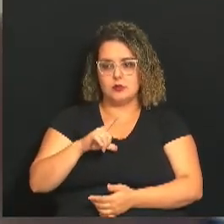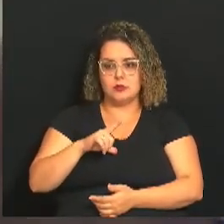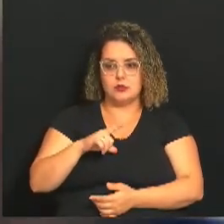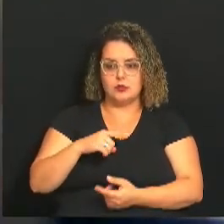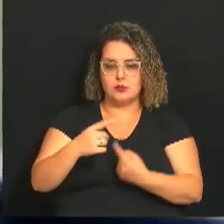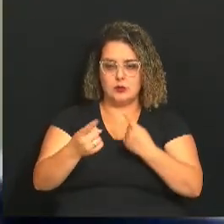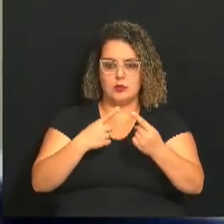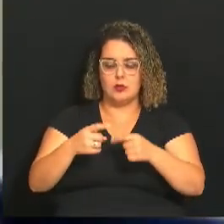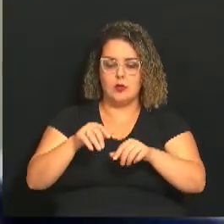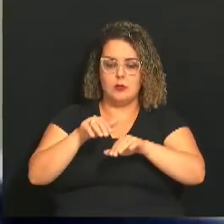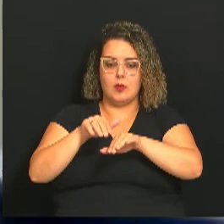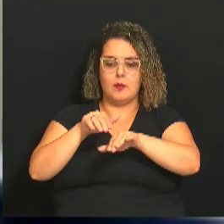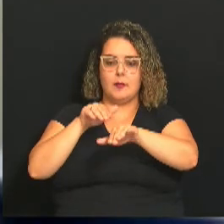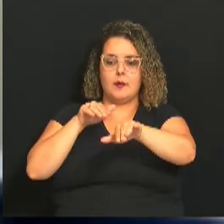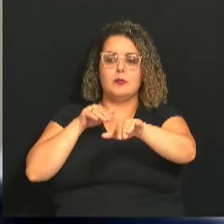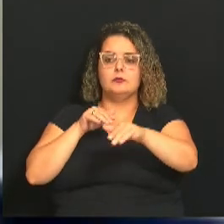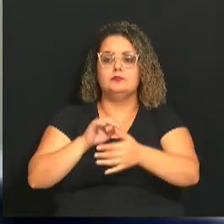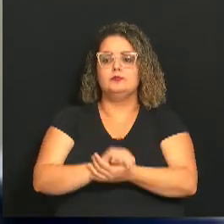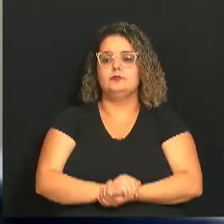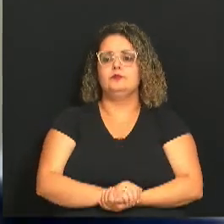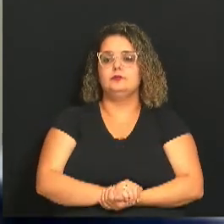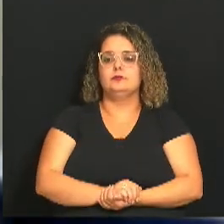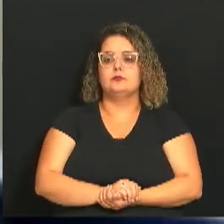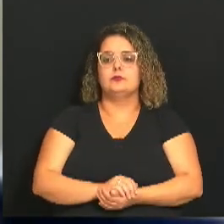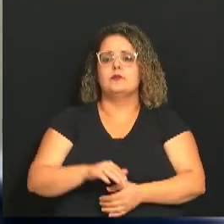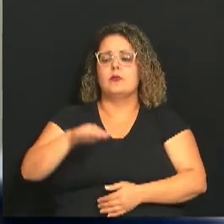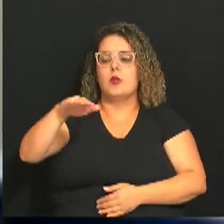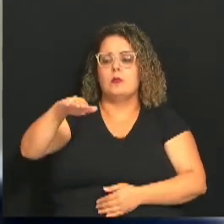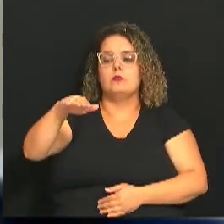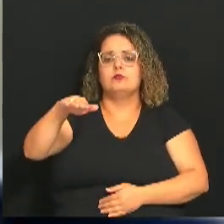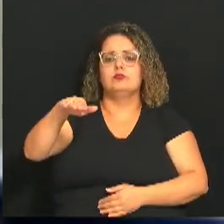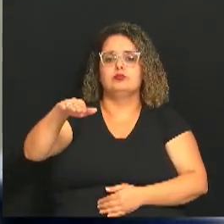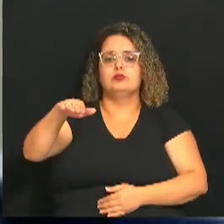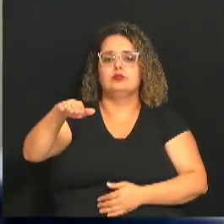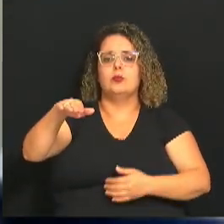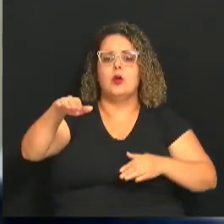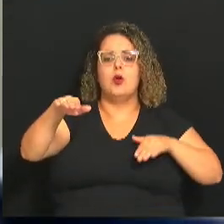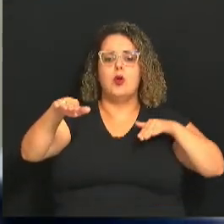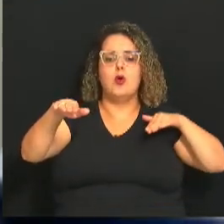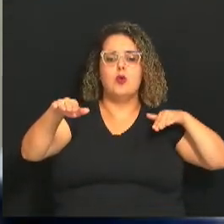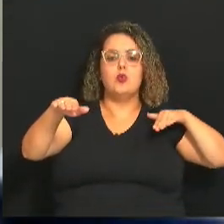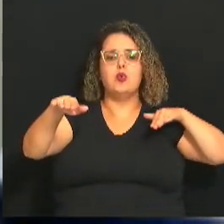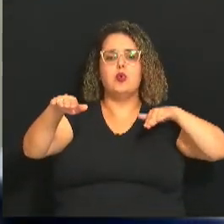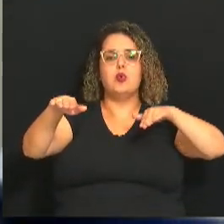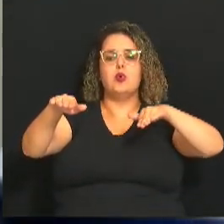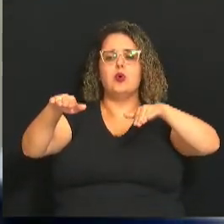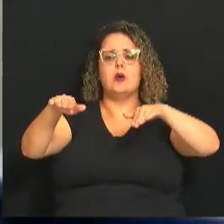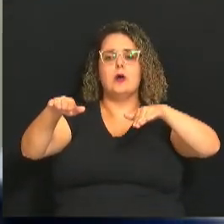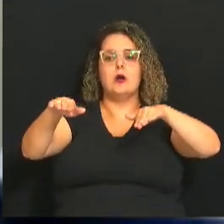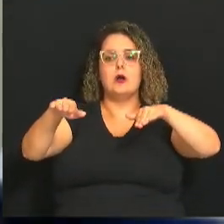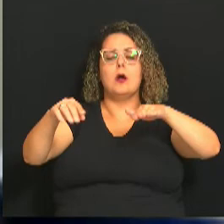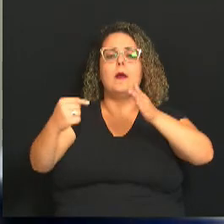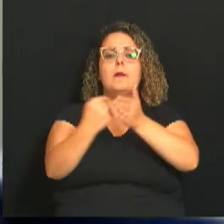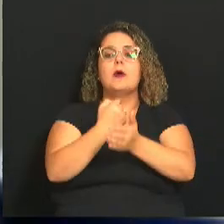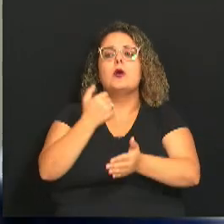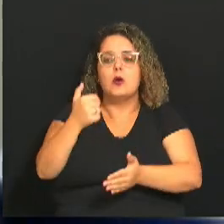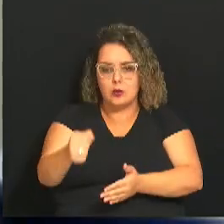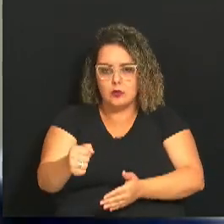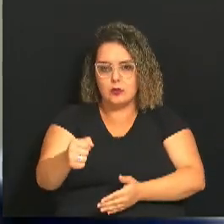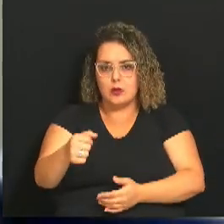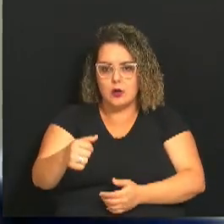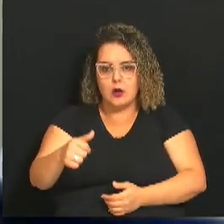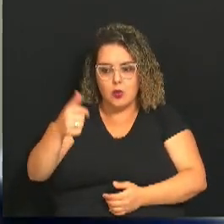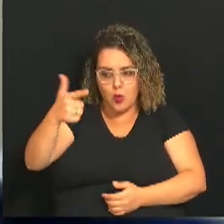rodovia, de repente ele coloca o carro parado no acostamento. E aí ele pergunta se ele ainda está ou não está. Então, é o